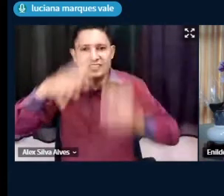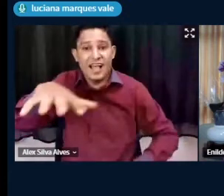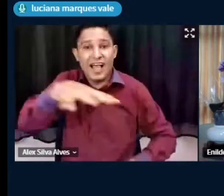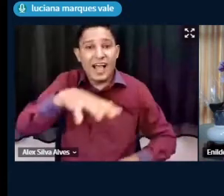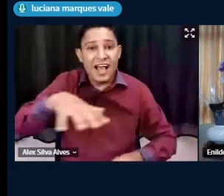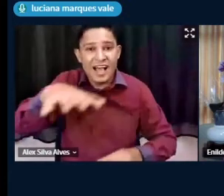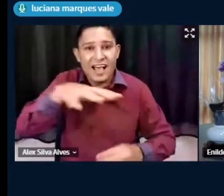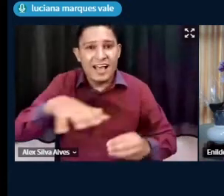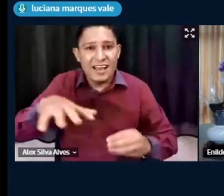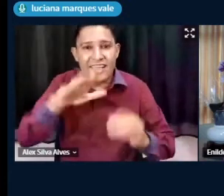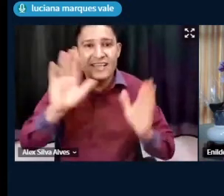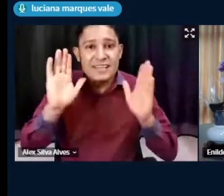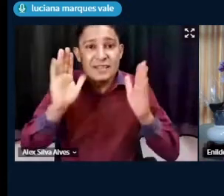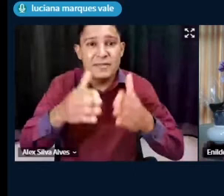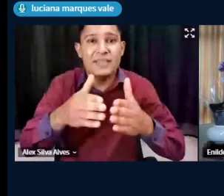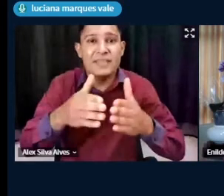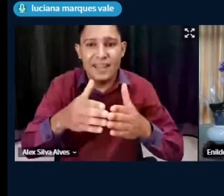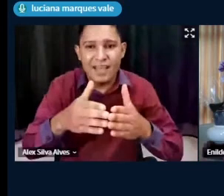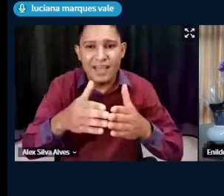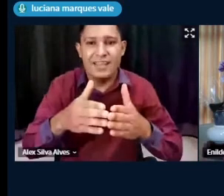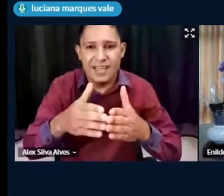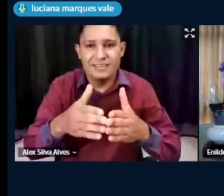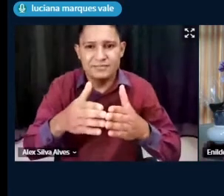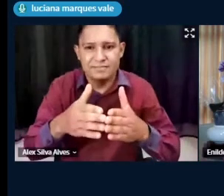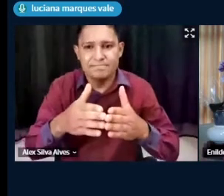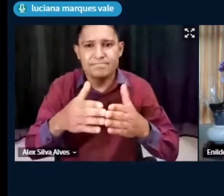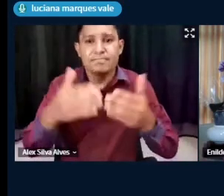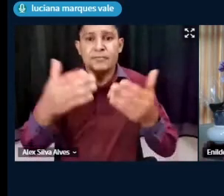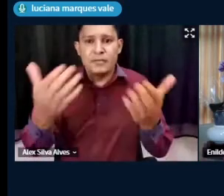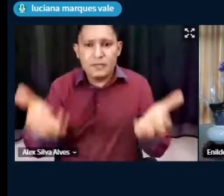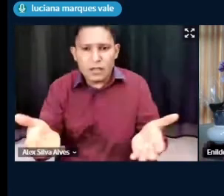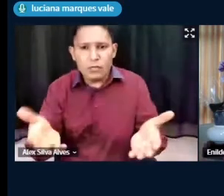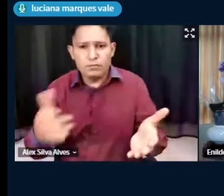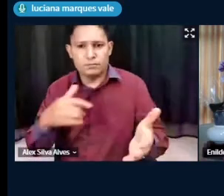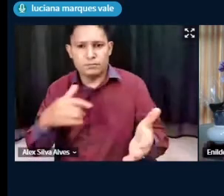aos conceitos, ou mesmo aos fenômenos da linguagem da área de